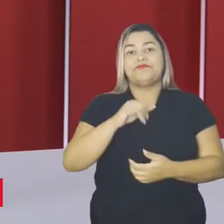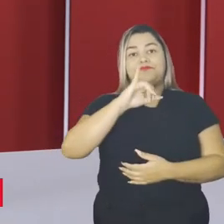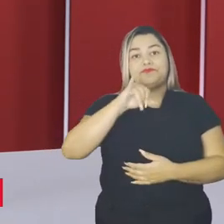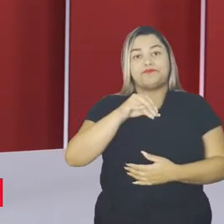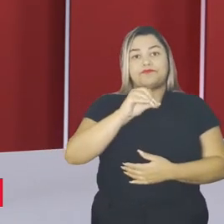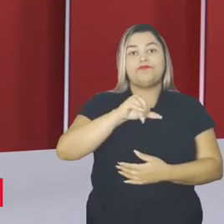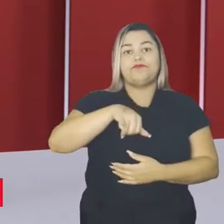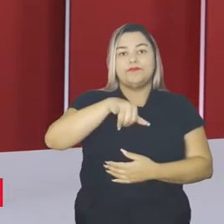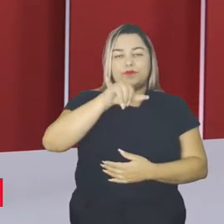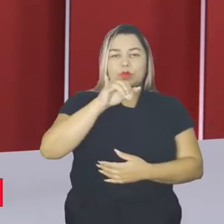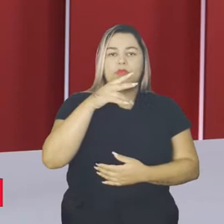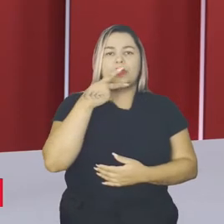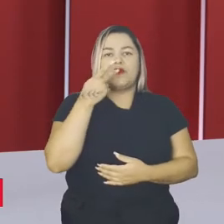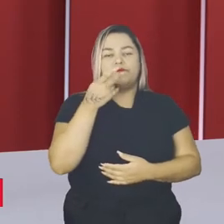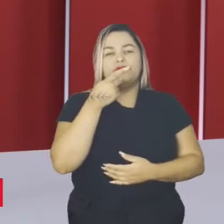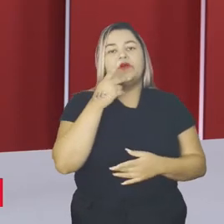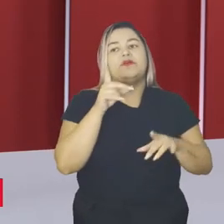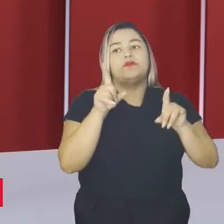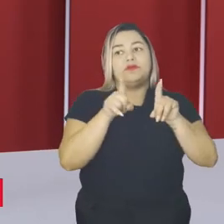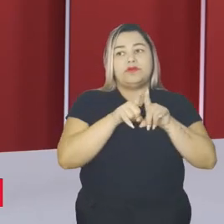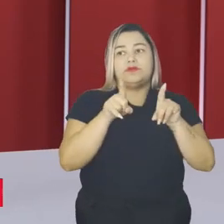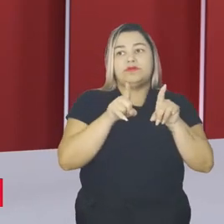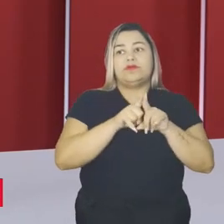deixa aqui também